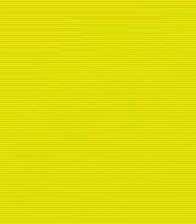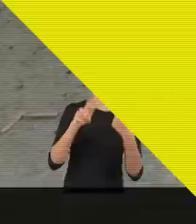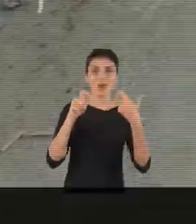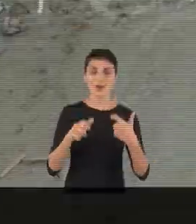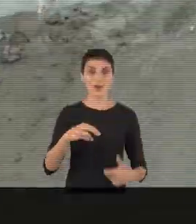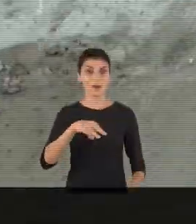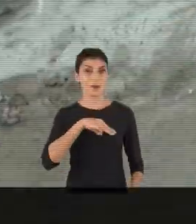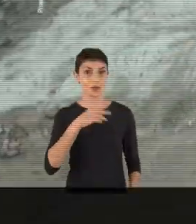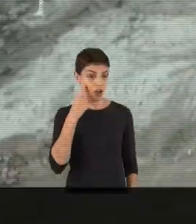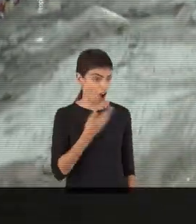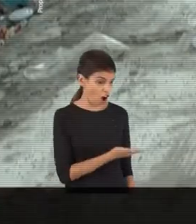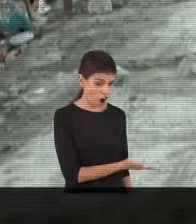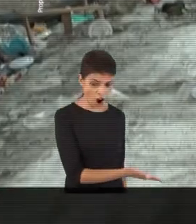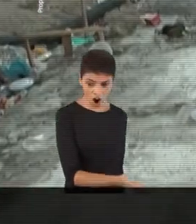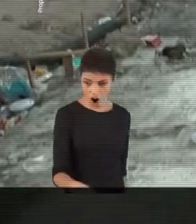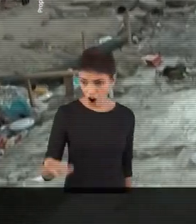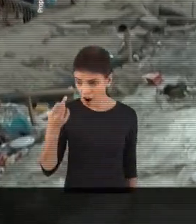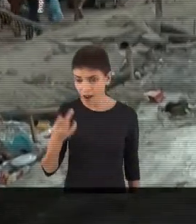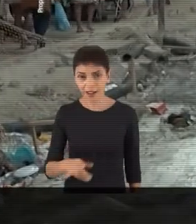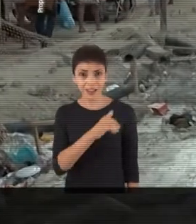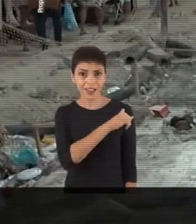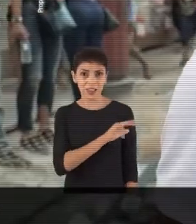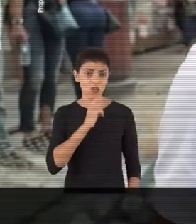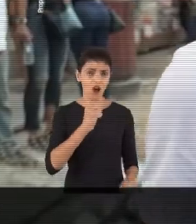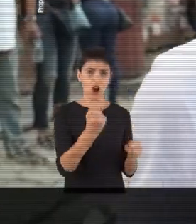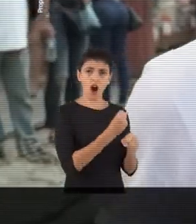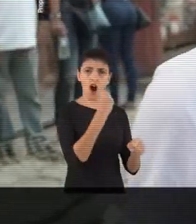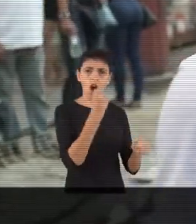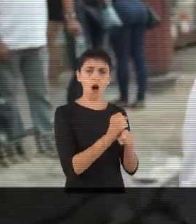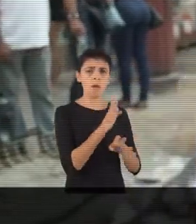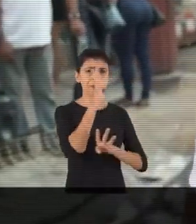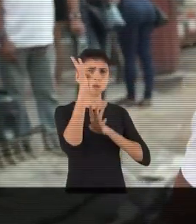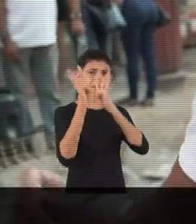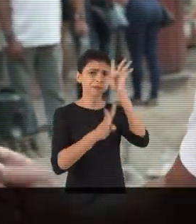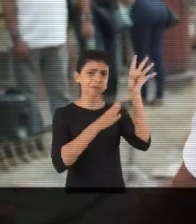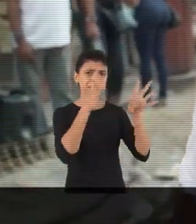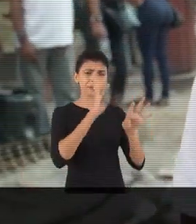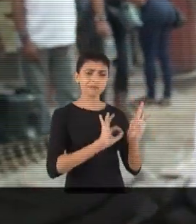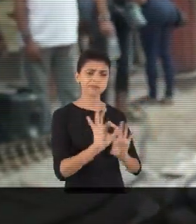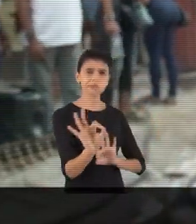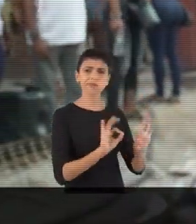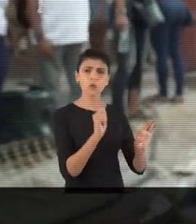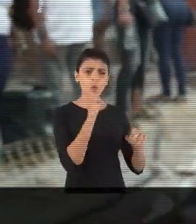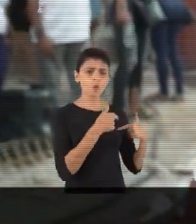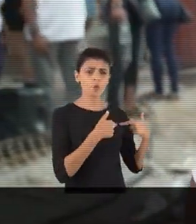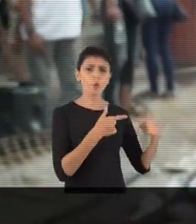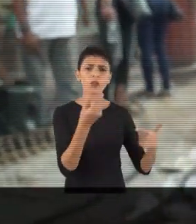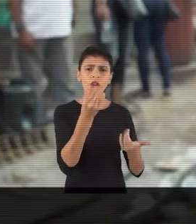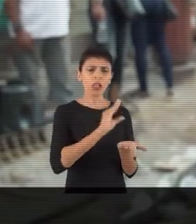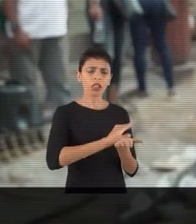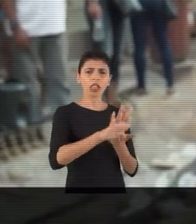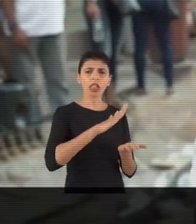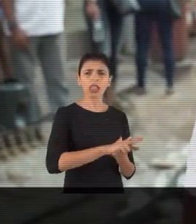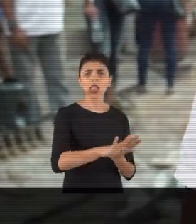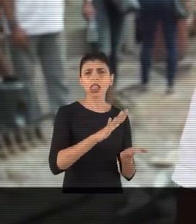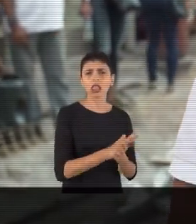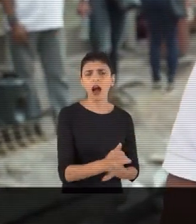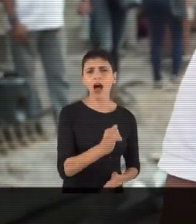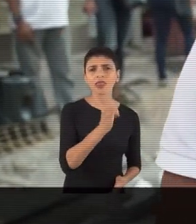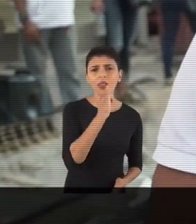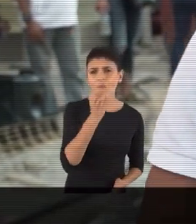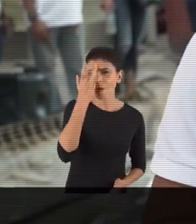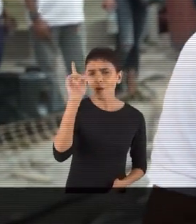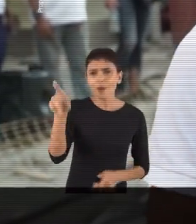carioca. Isso aqui é o retrato do Rio de Janeiro. São obras sem planejamento que vai embora o nosso recurso público, o recurso do mais